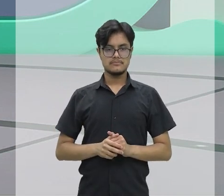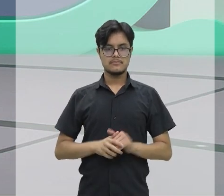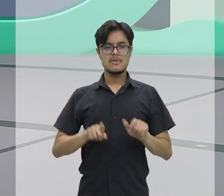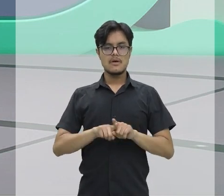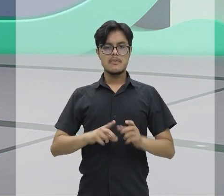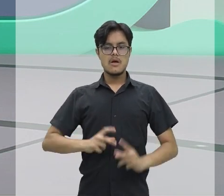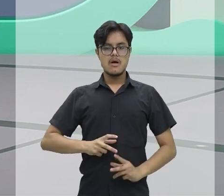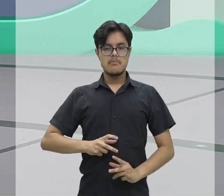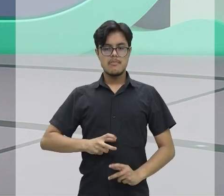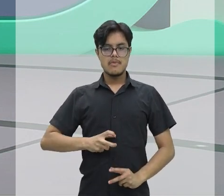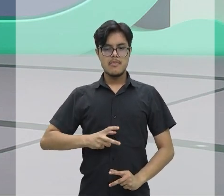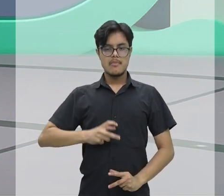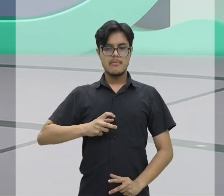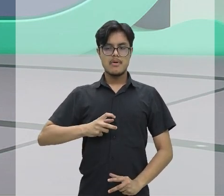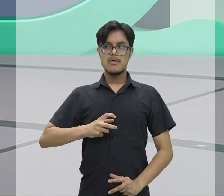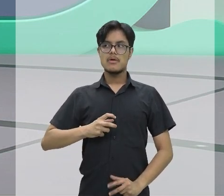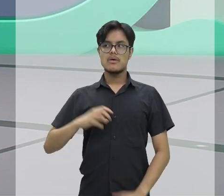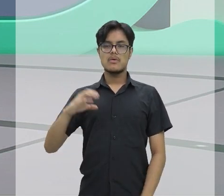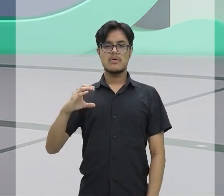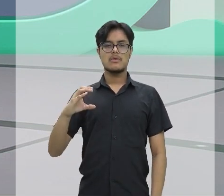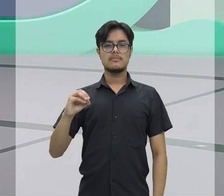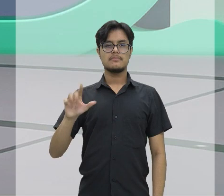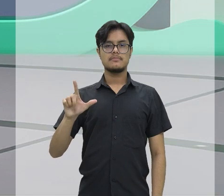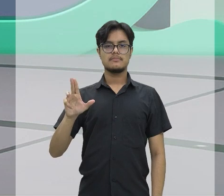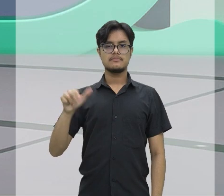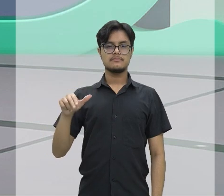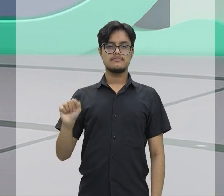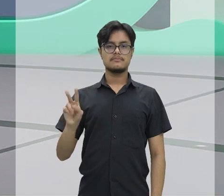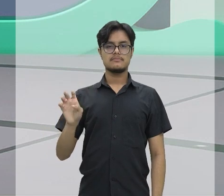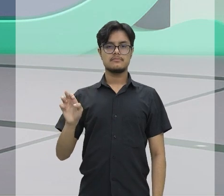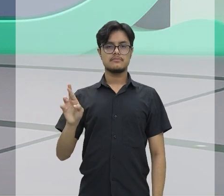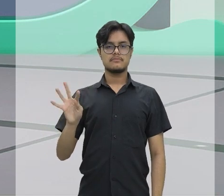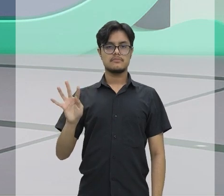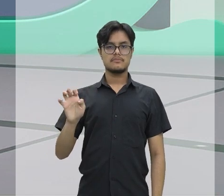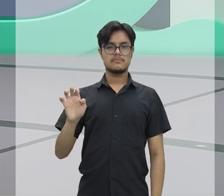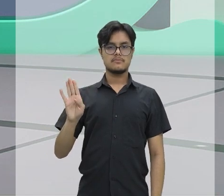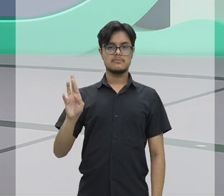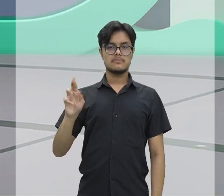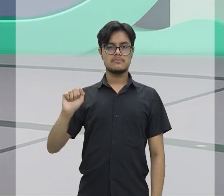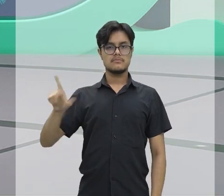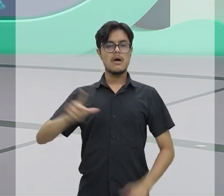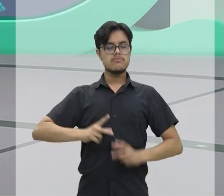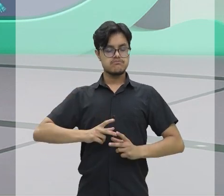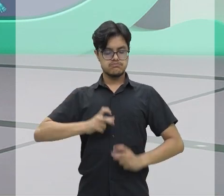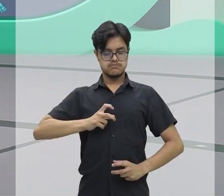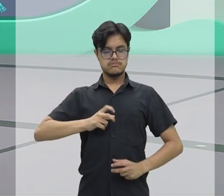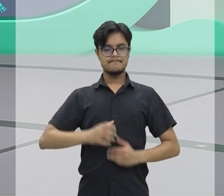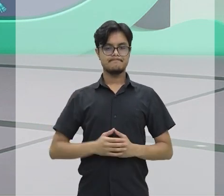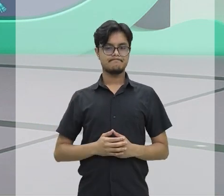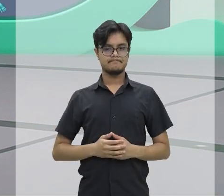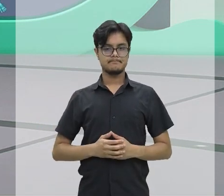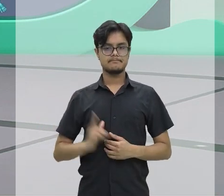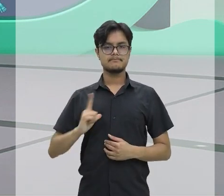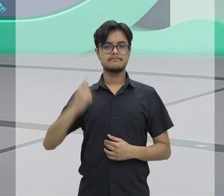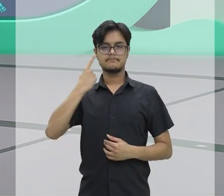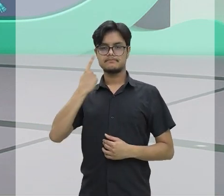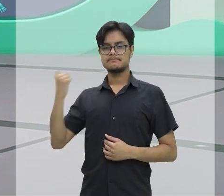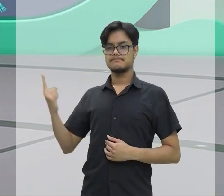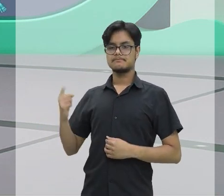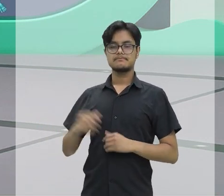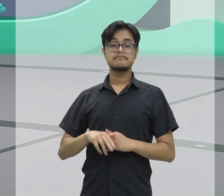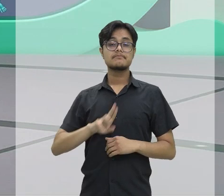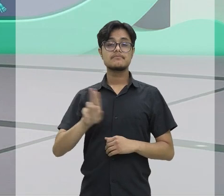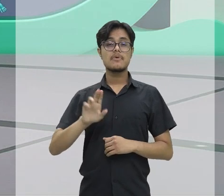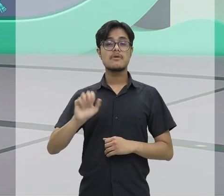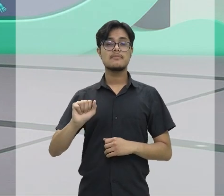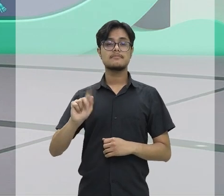coluna vertebral, né, que compõe aí as nossas vértebras. E agora, marcadinho de azul, você observa ali o esqueleto apendicular, que